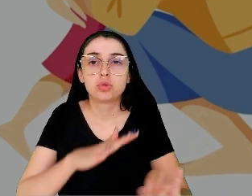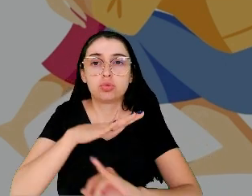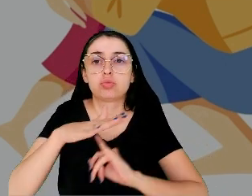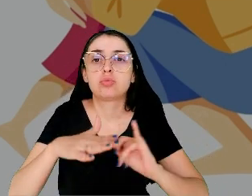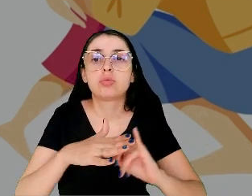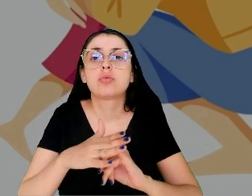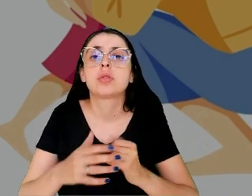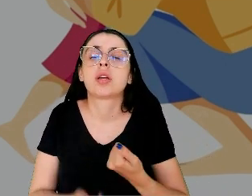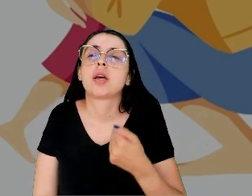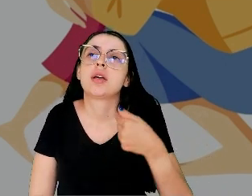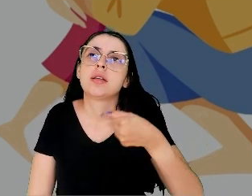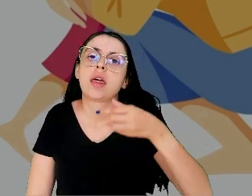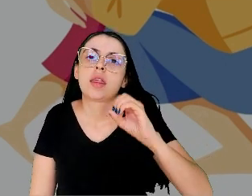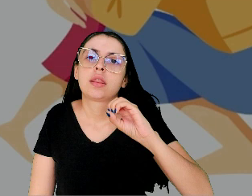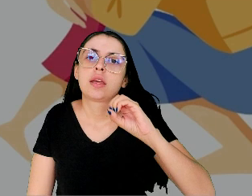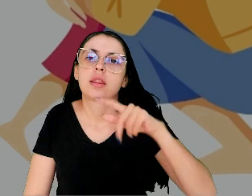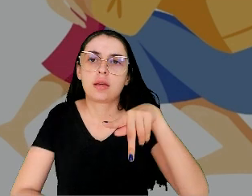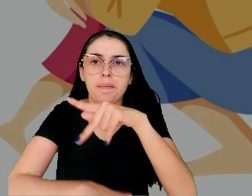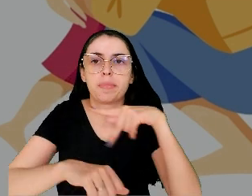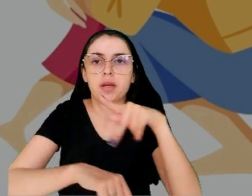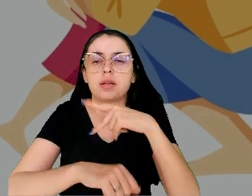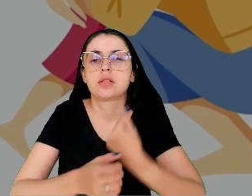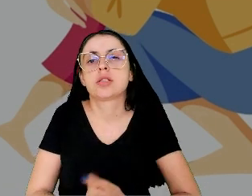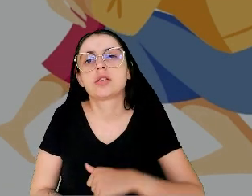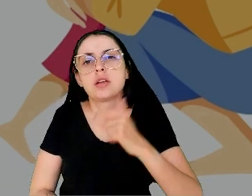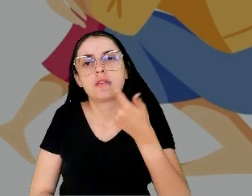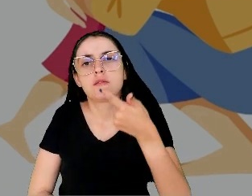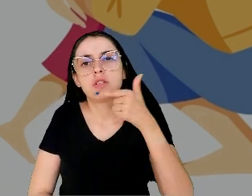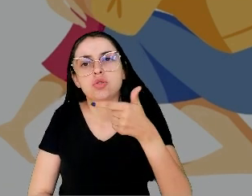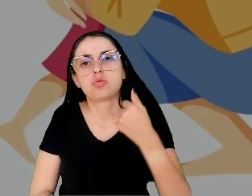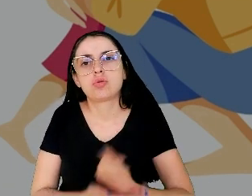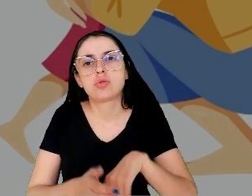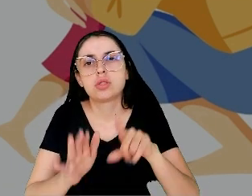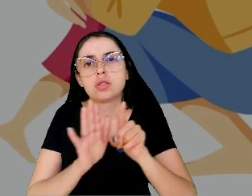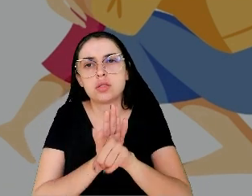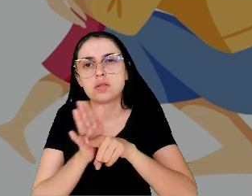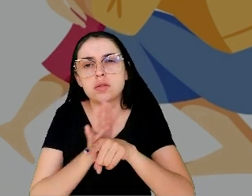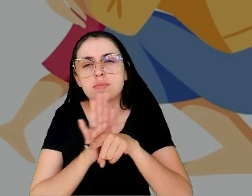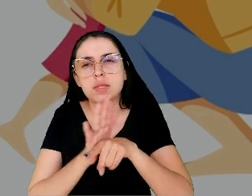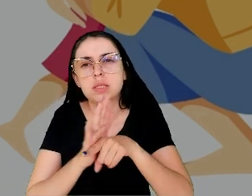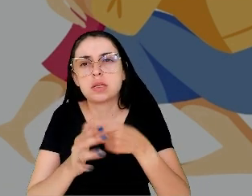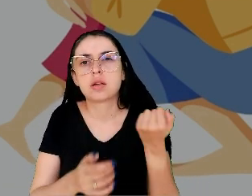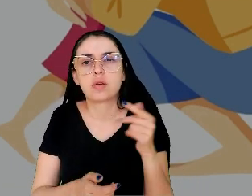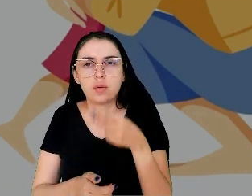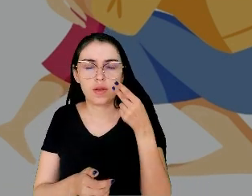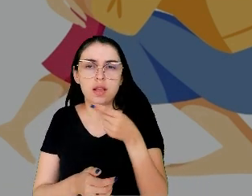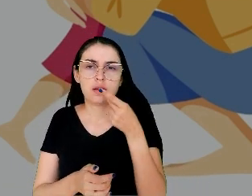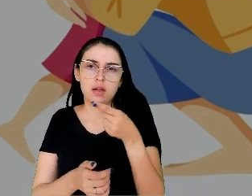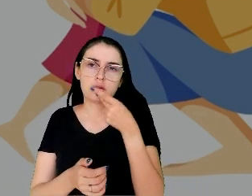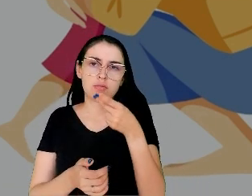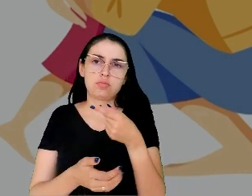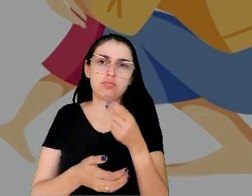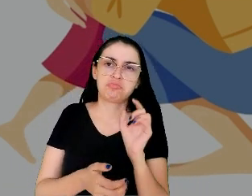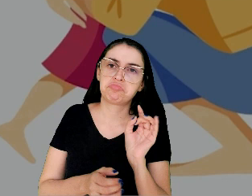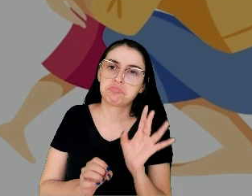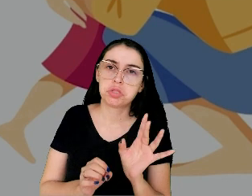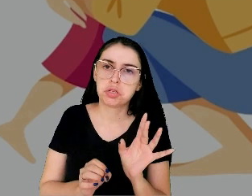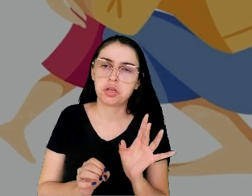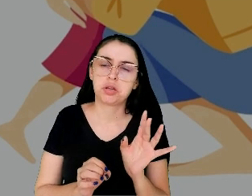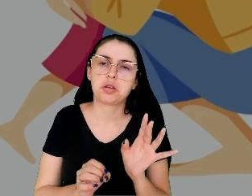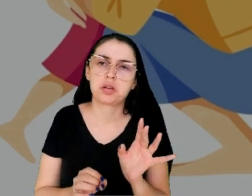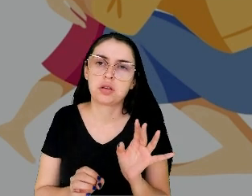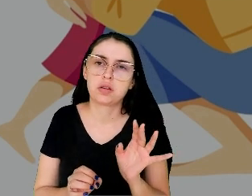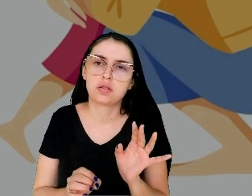de 70 países, em que 22 pesquisadores relataram que simplesmente nós